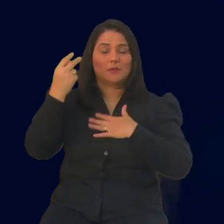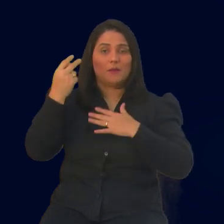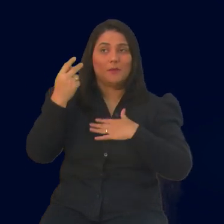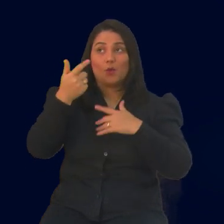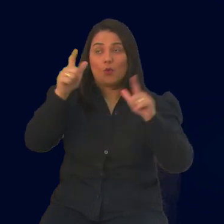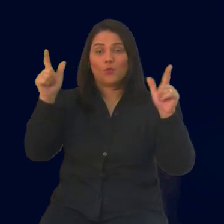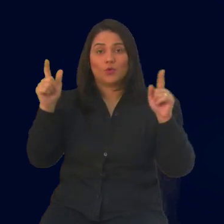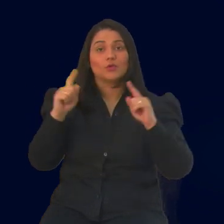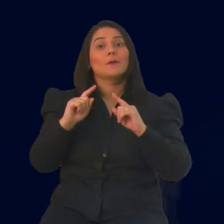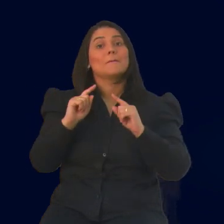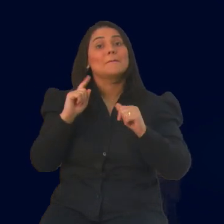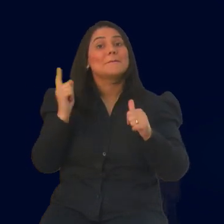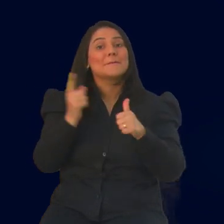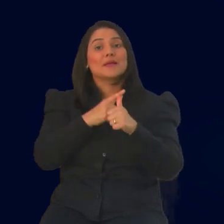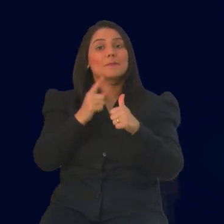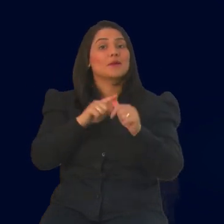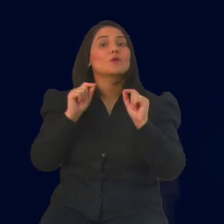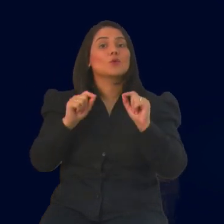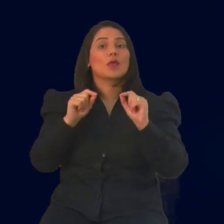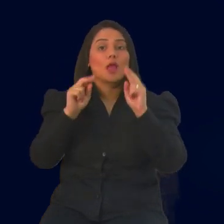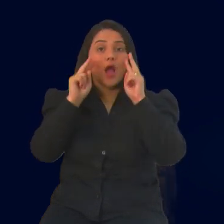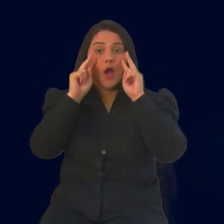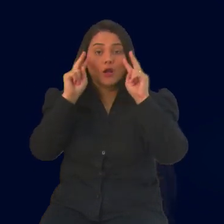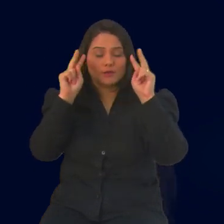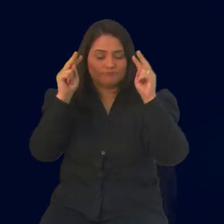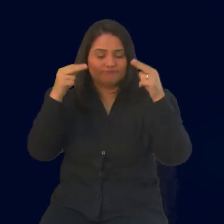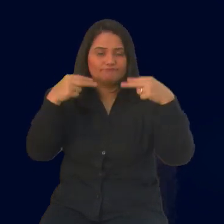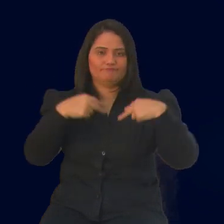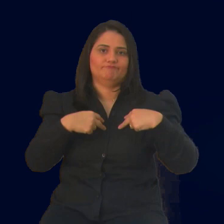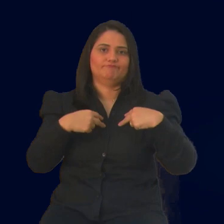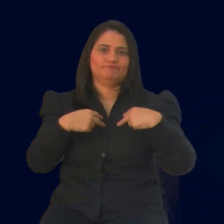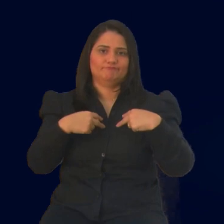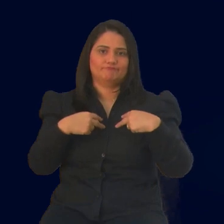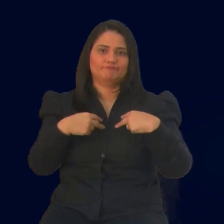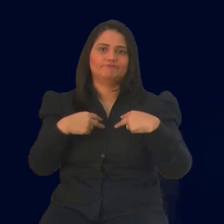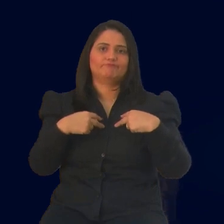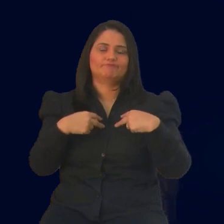nós precisamos olhar para dentro de nós.